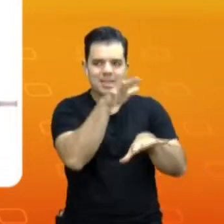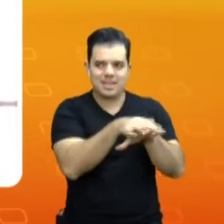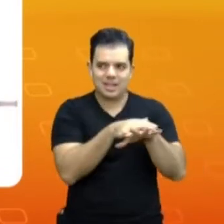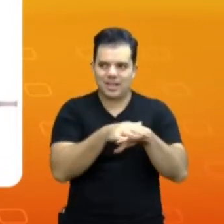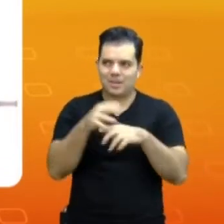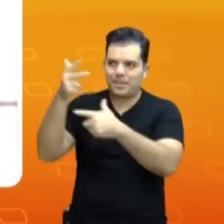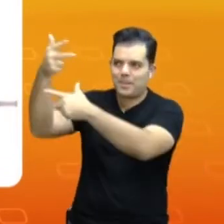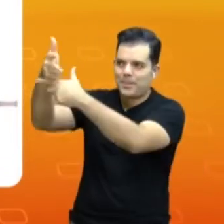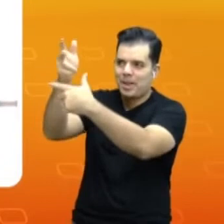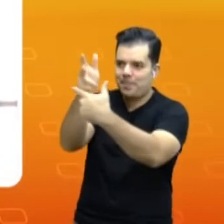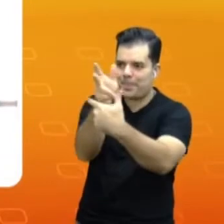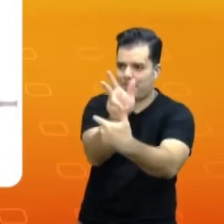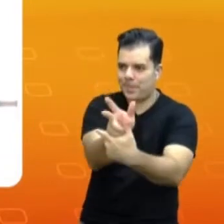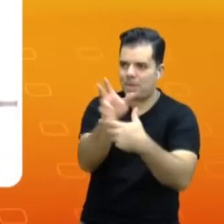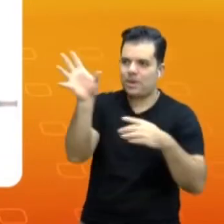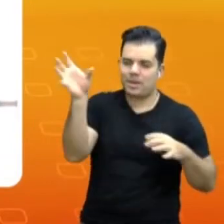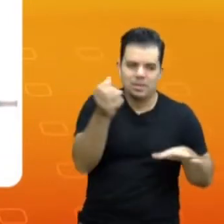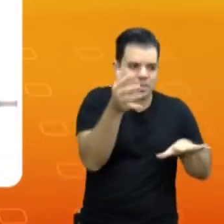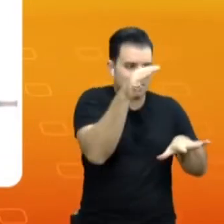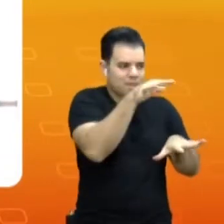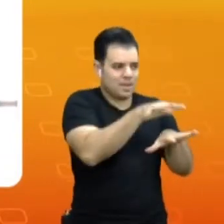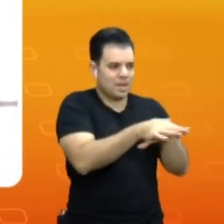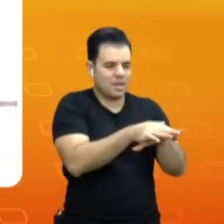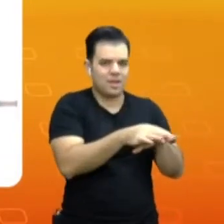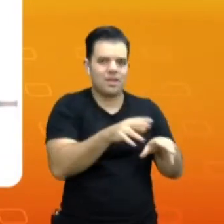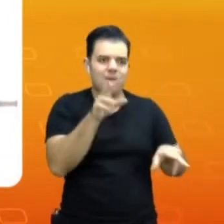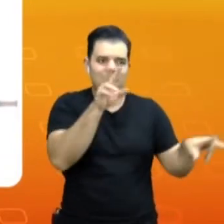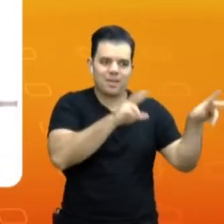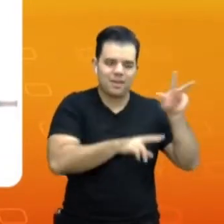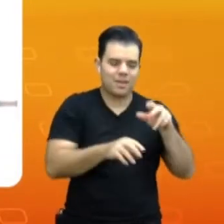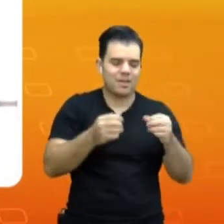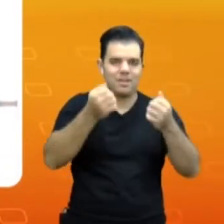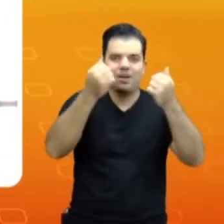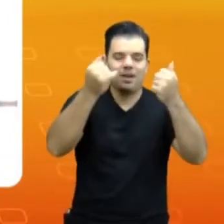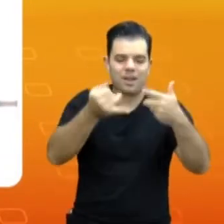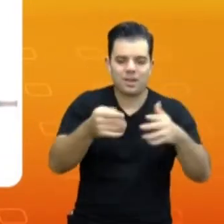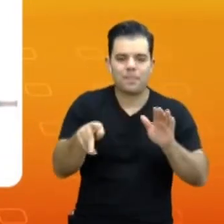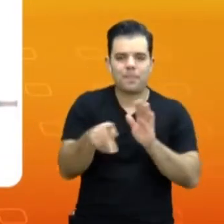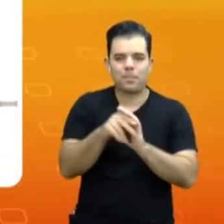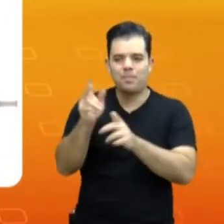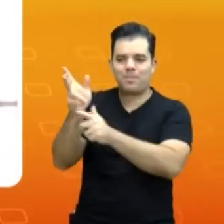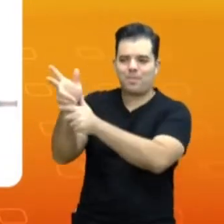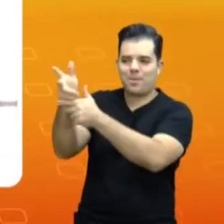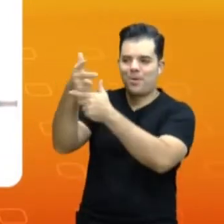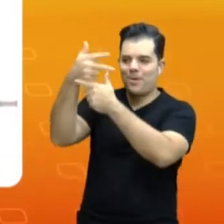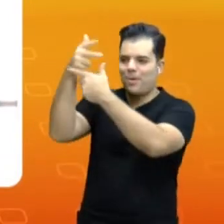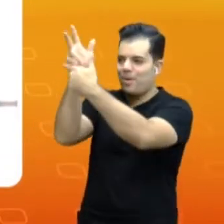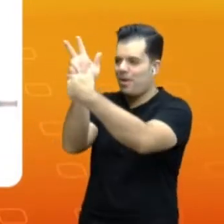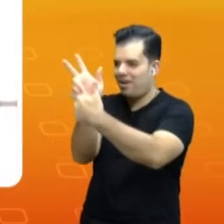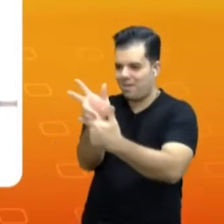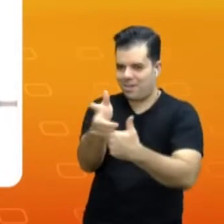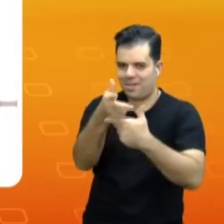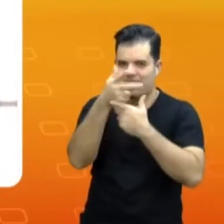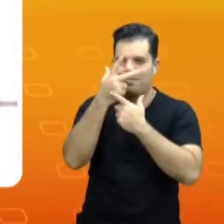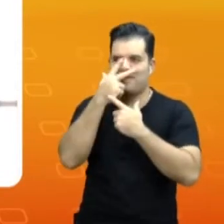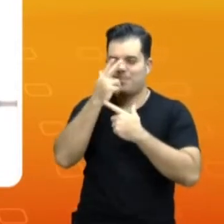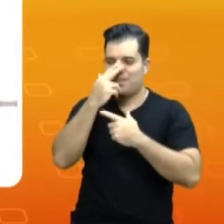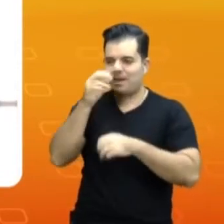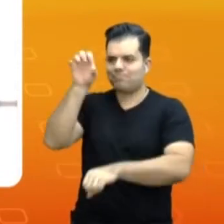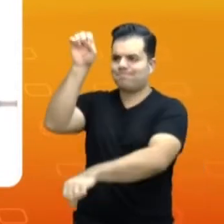sistema virtual, para a gente dar ali uma perspectiva de movimentação de câmera em algo que é estático,